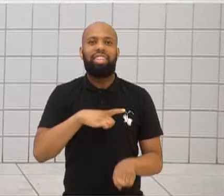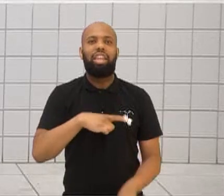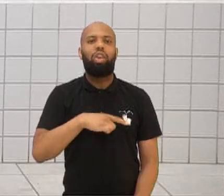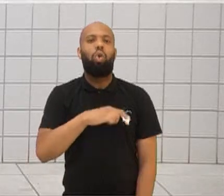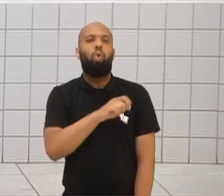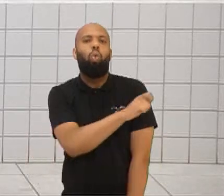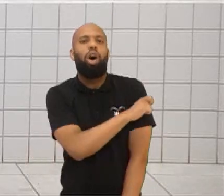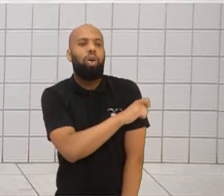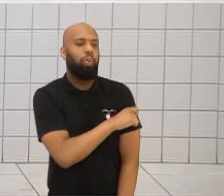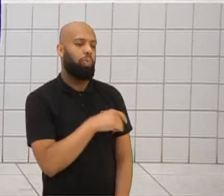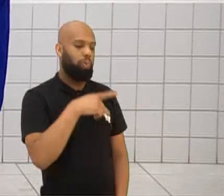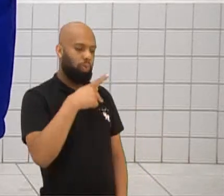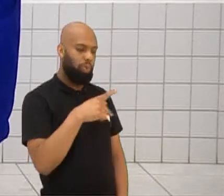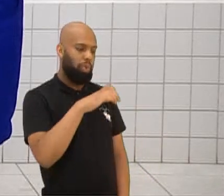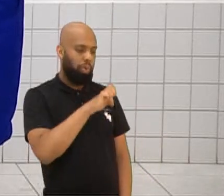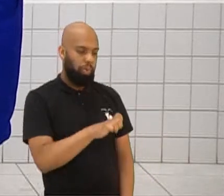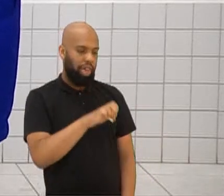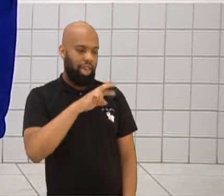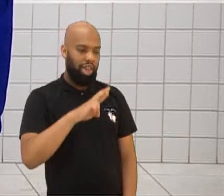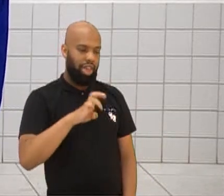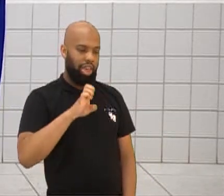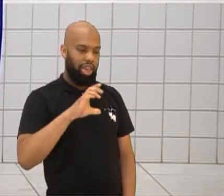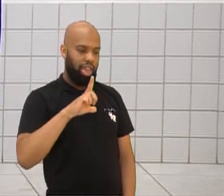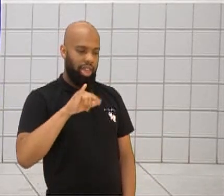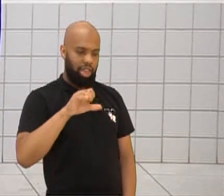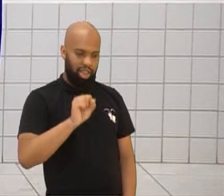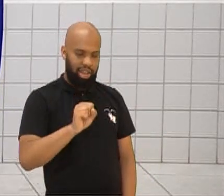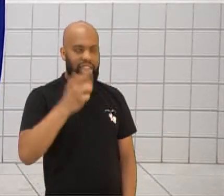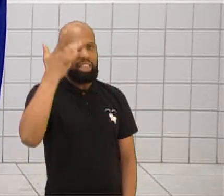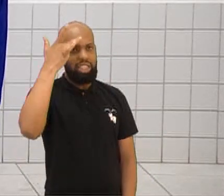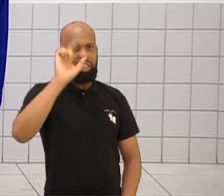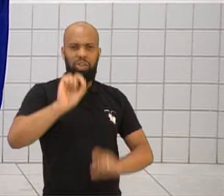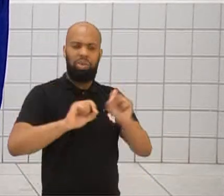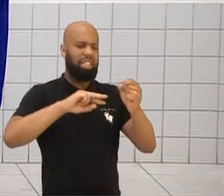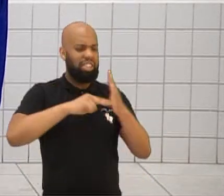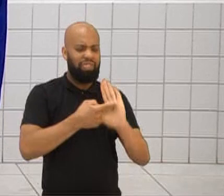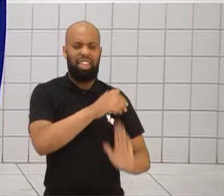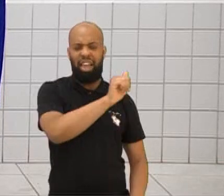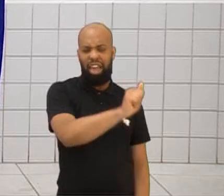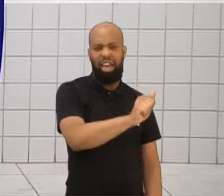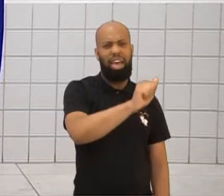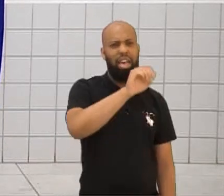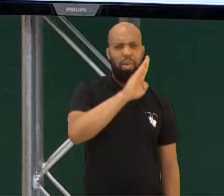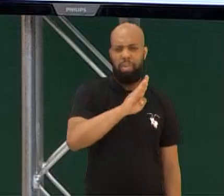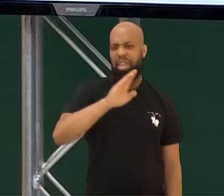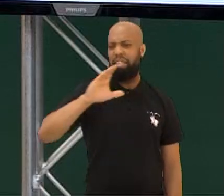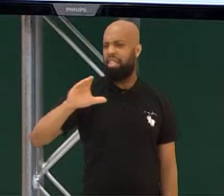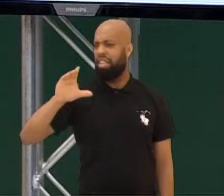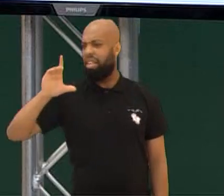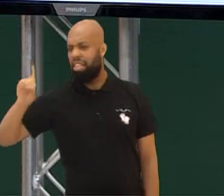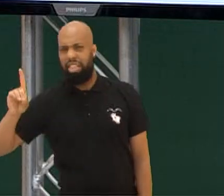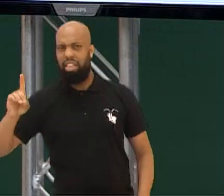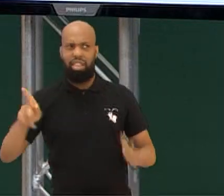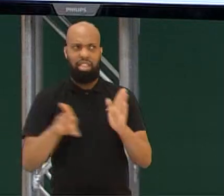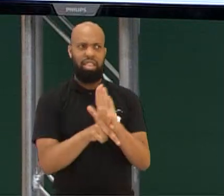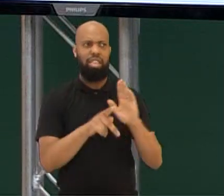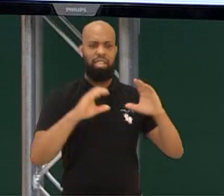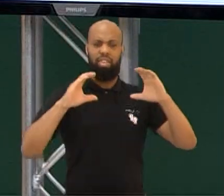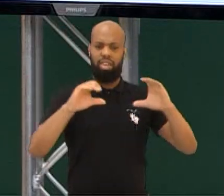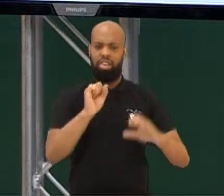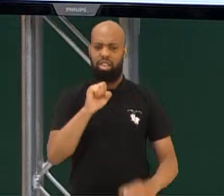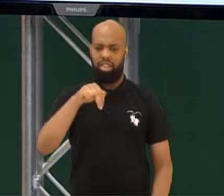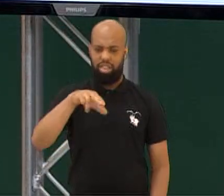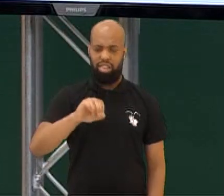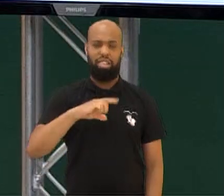Péricles Borgo. Não sei o que são os significados de A, B, C, T, D da função seno e tenho dificuldade